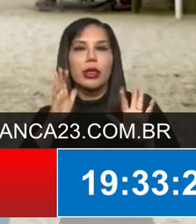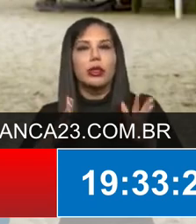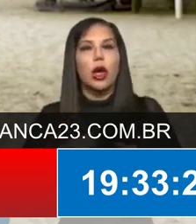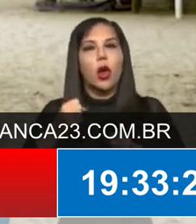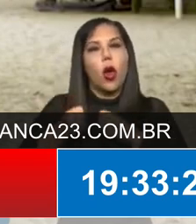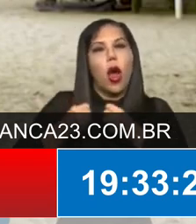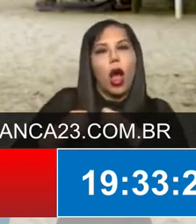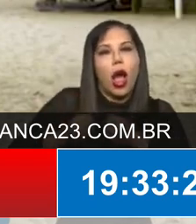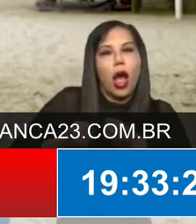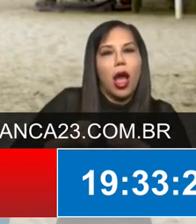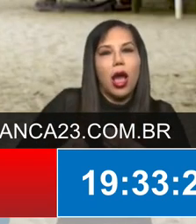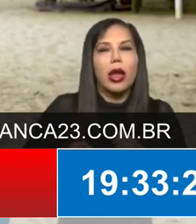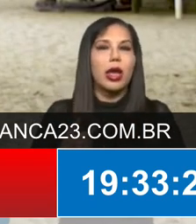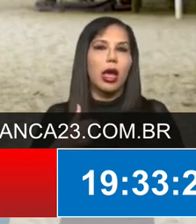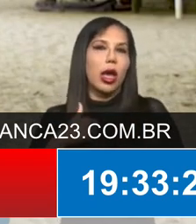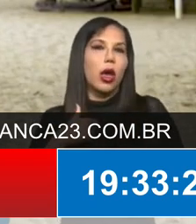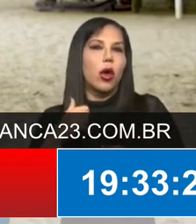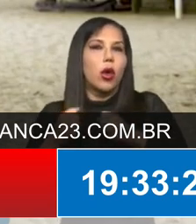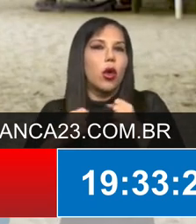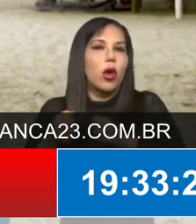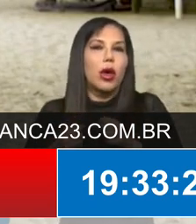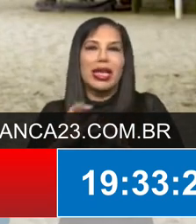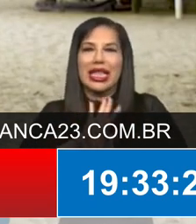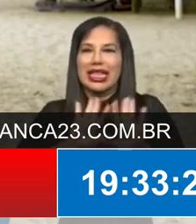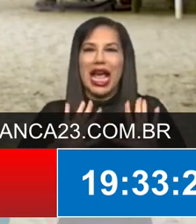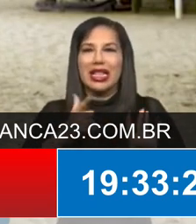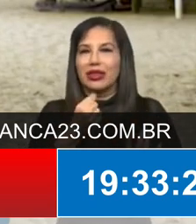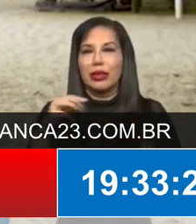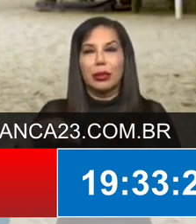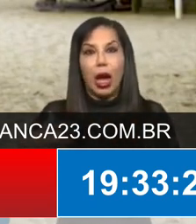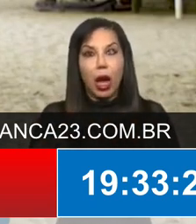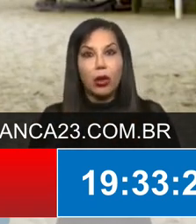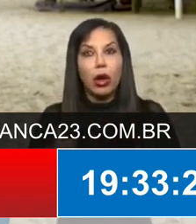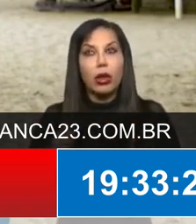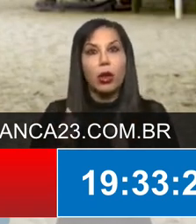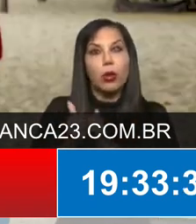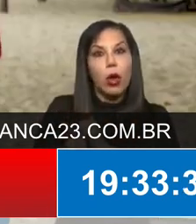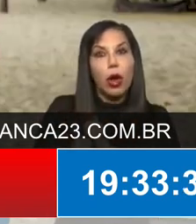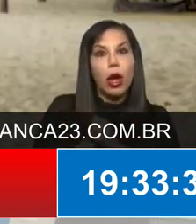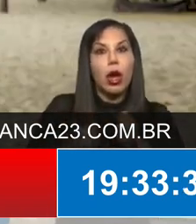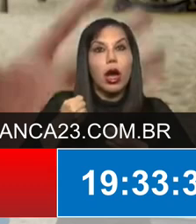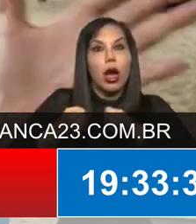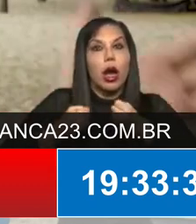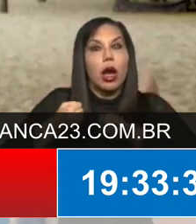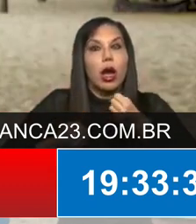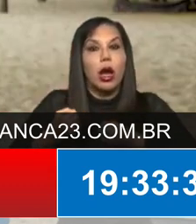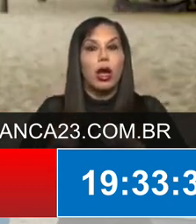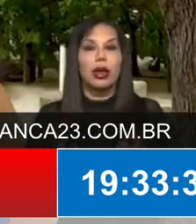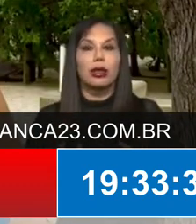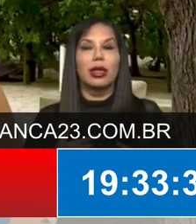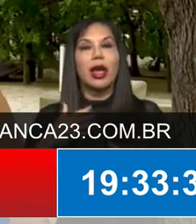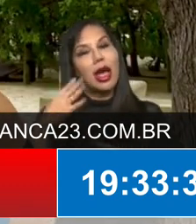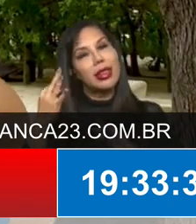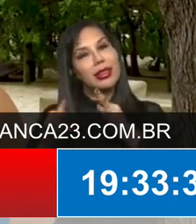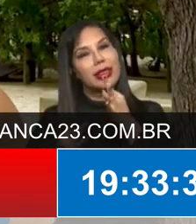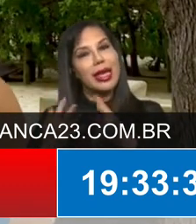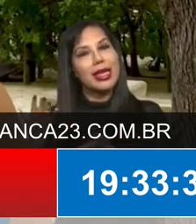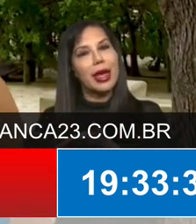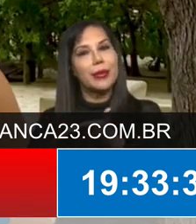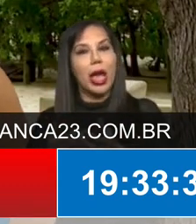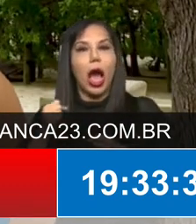pouco eu não corria nada não corria nem 200 m Acabei de fazer uma corrida de 8 km eu falo que é uma terapia a